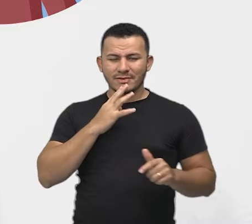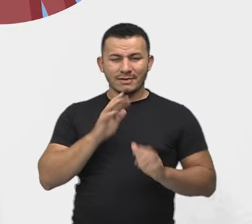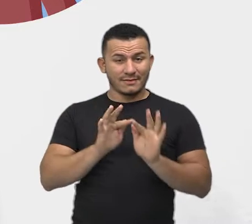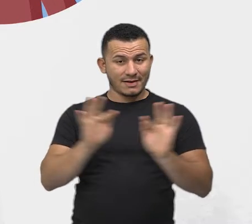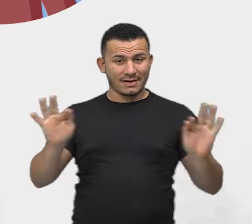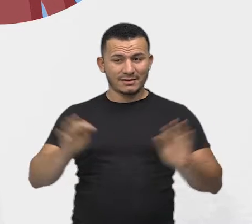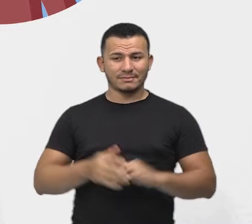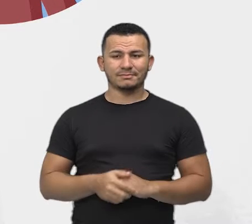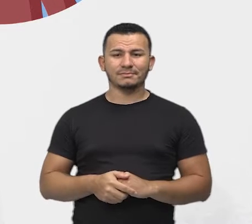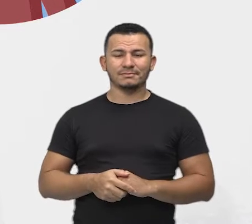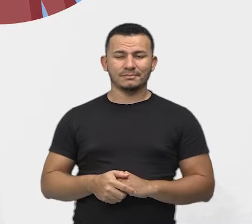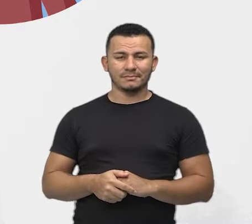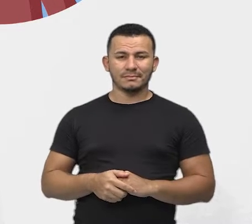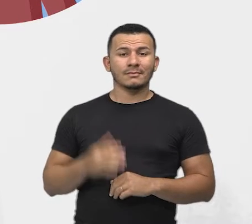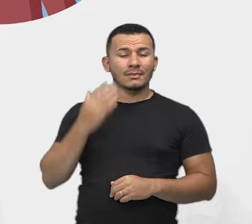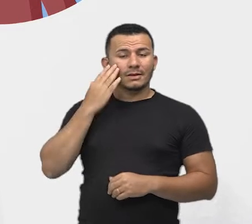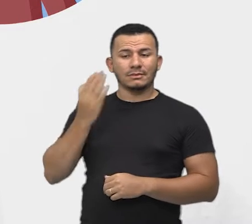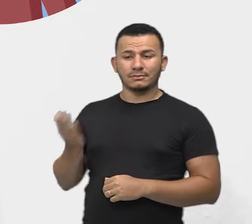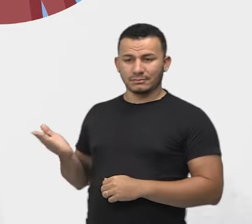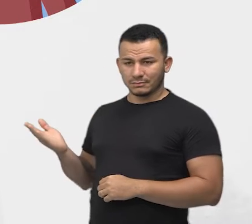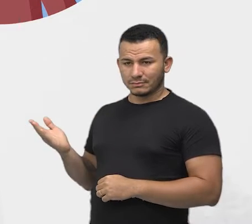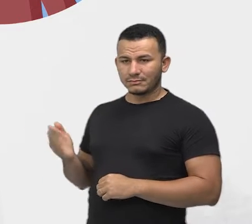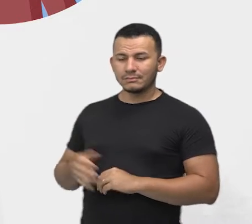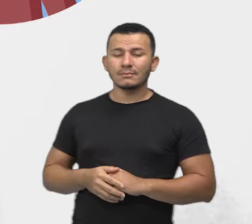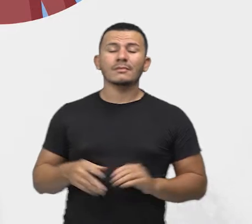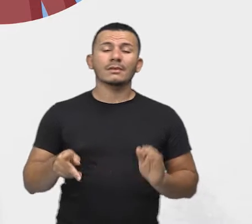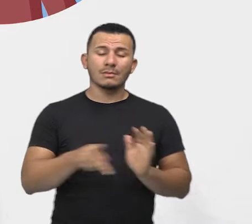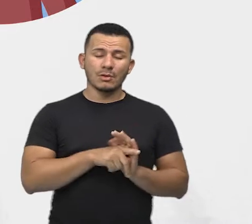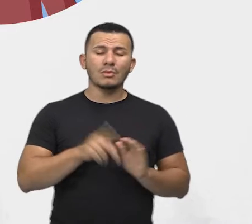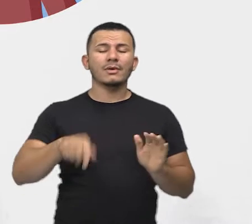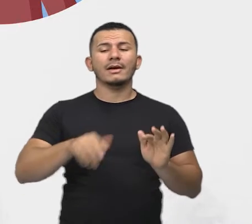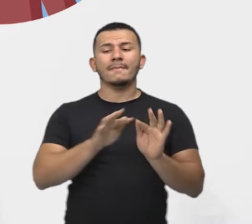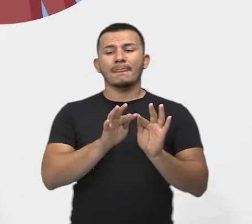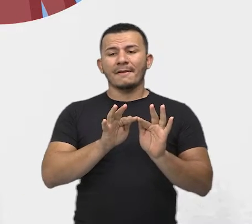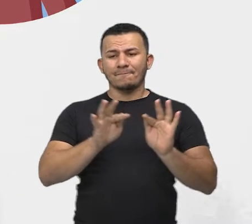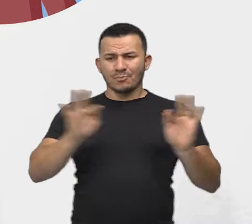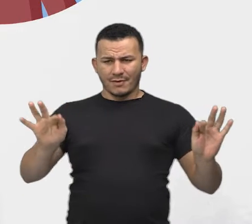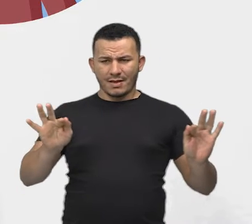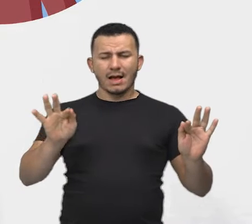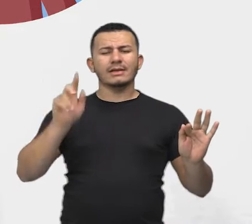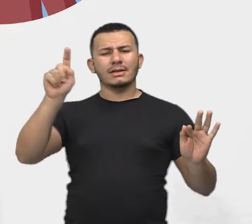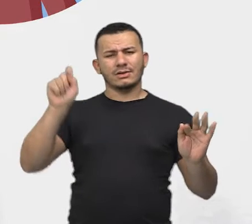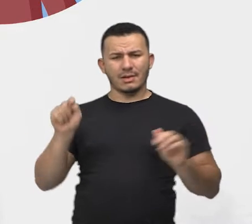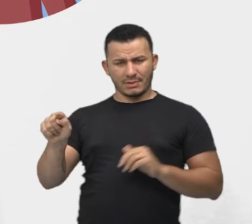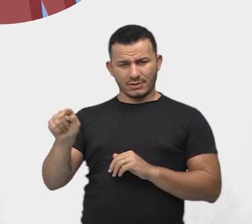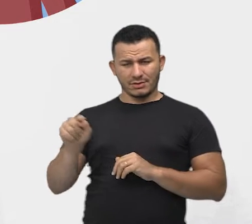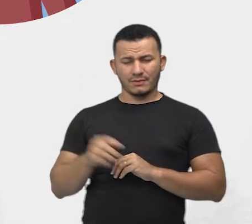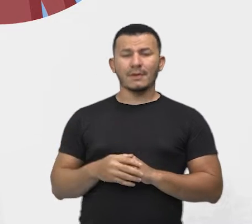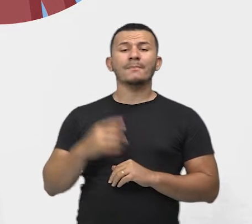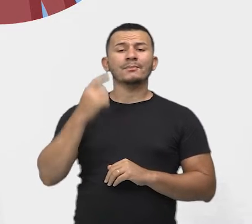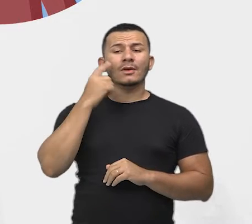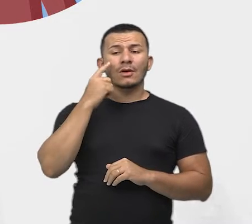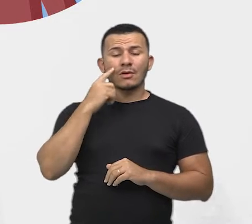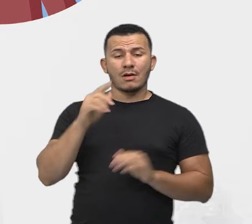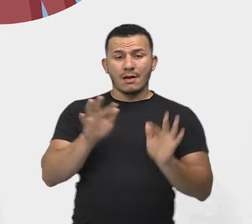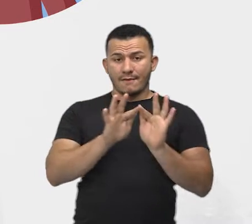frases. A primeira delas que eu apresento para vocês é as frases exclamativas, certo? Observem que o nome